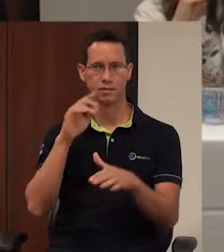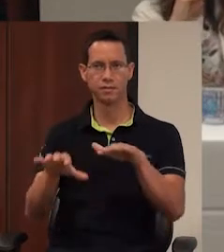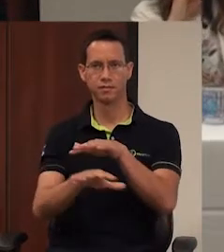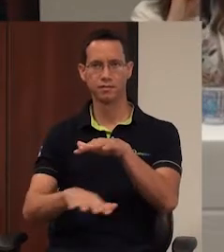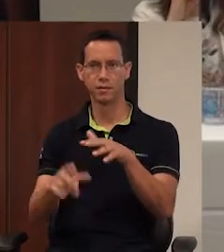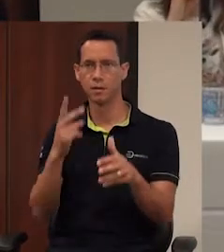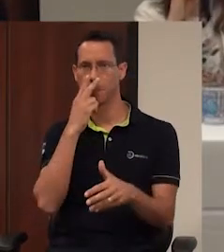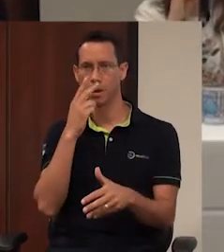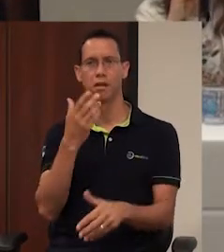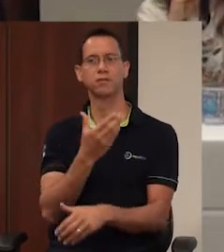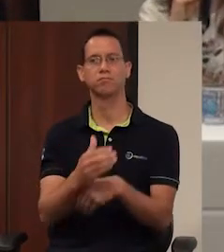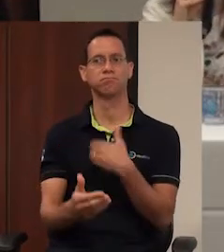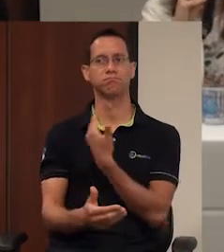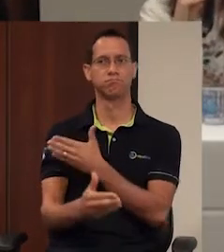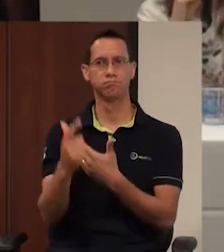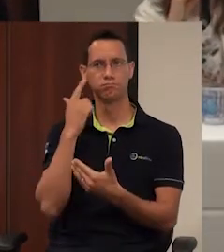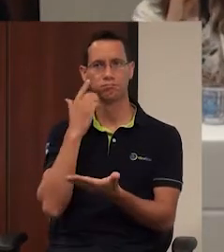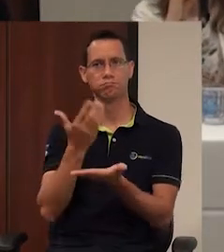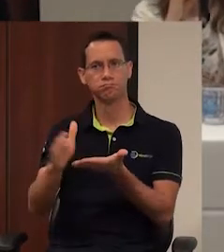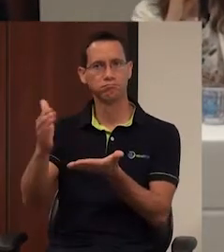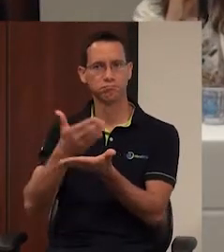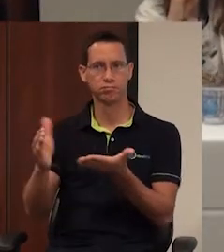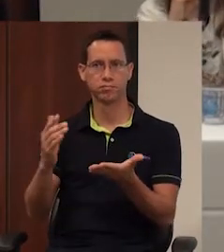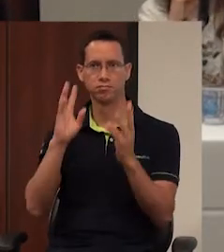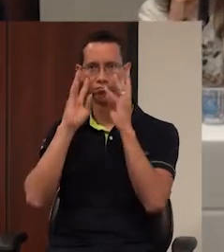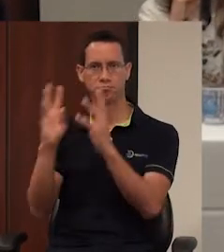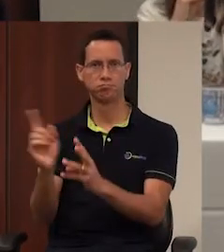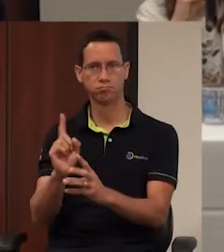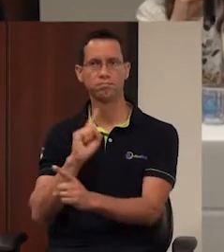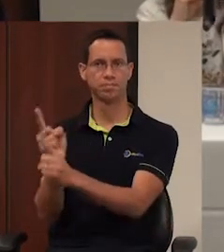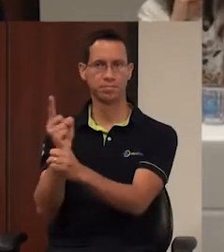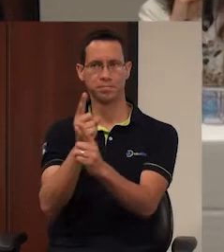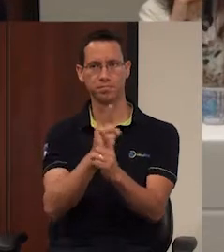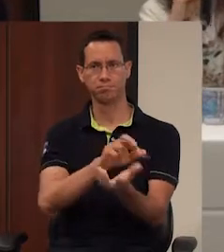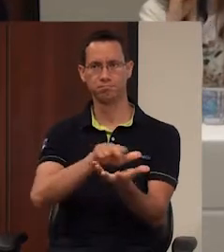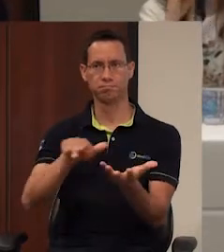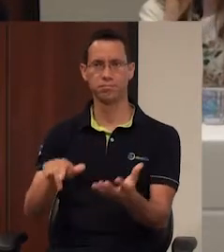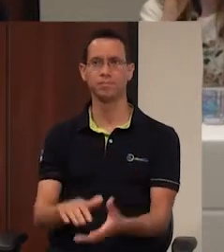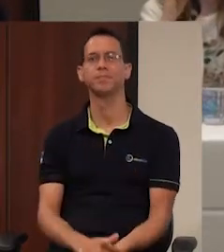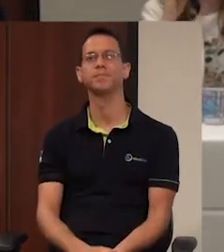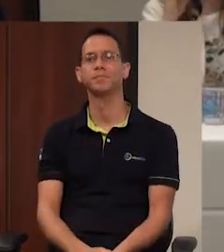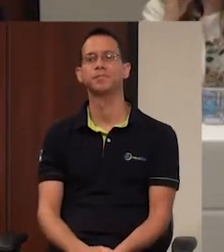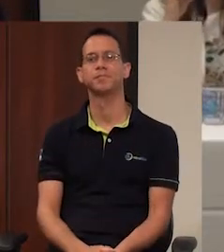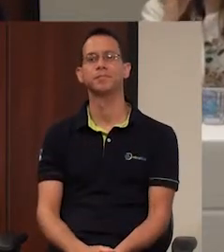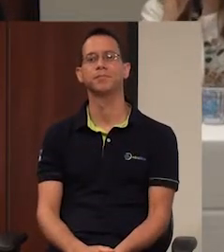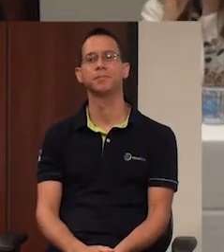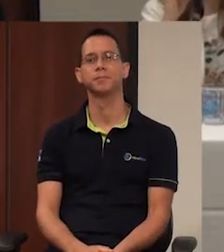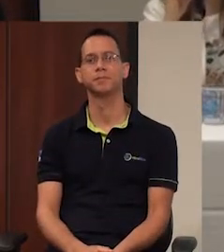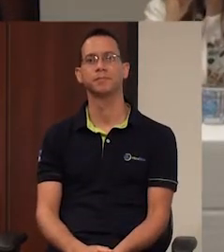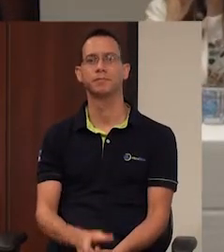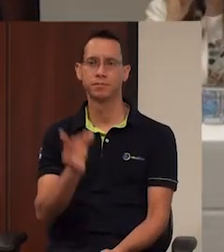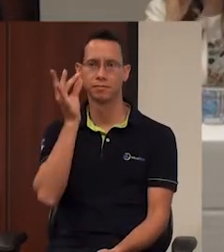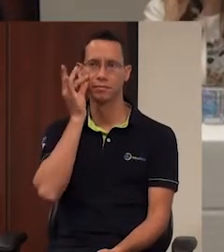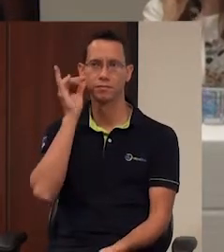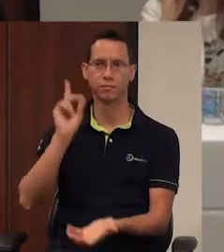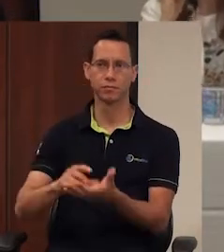estavam deixadas de lado e não eram ouvidas, enfim. Então, isso aqui é a realidade lá